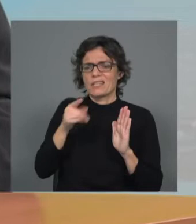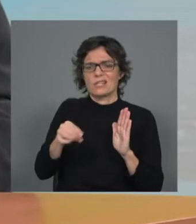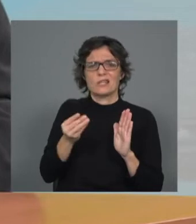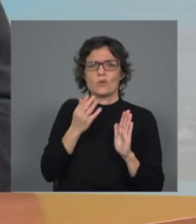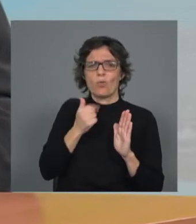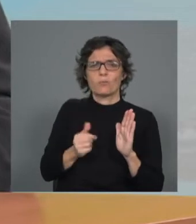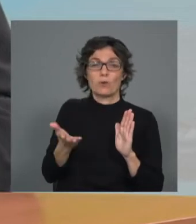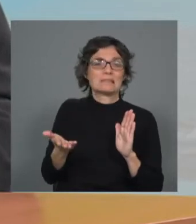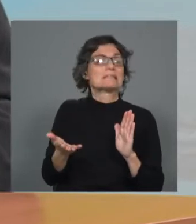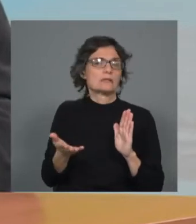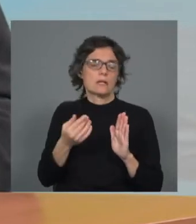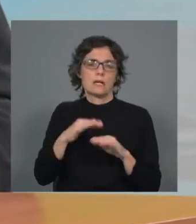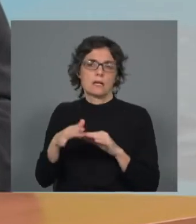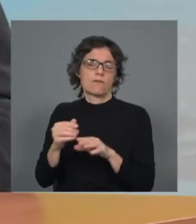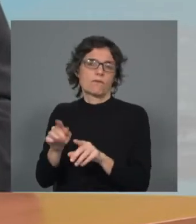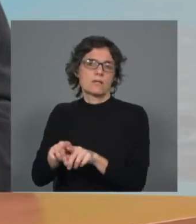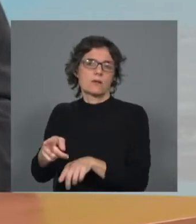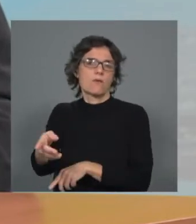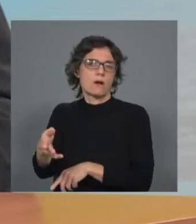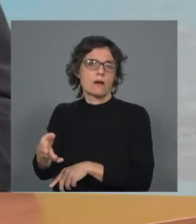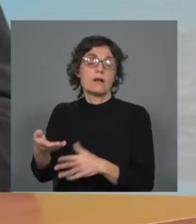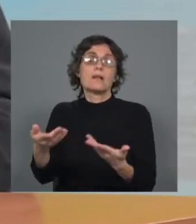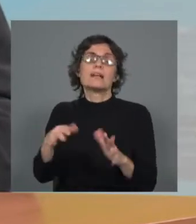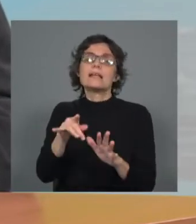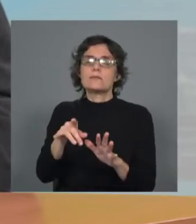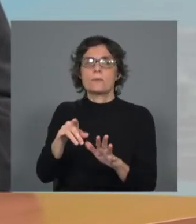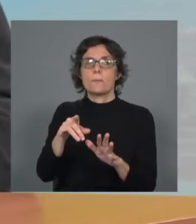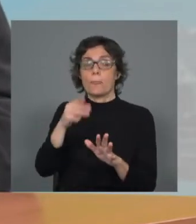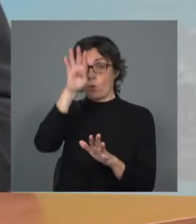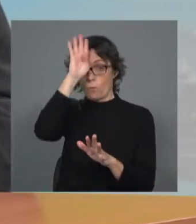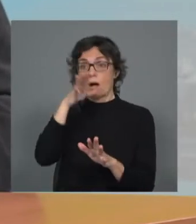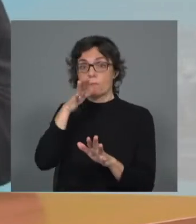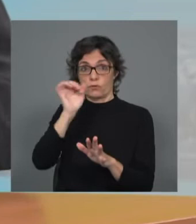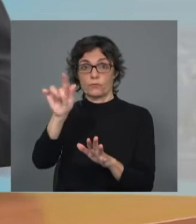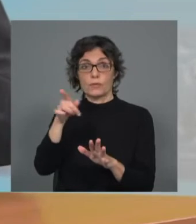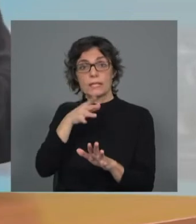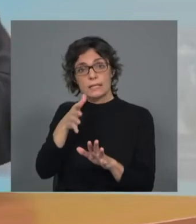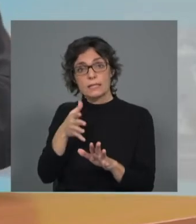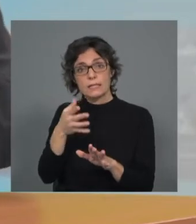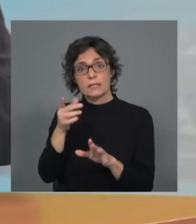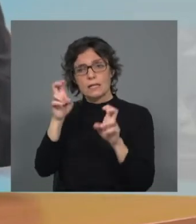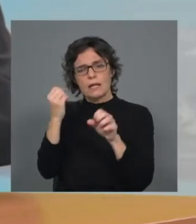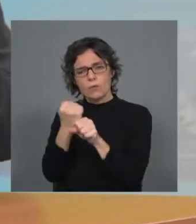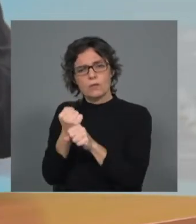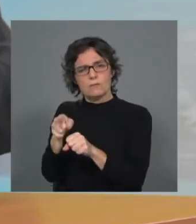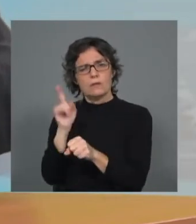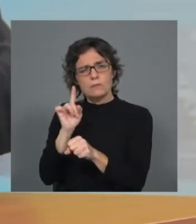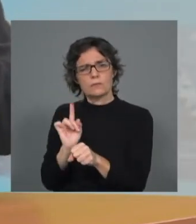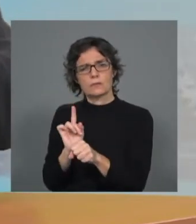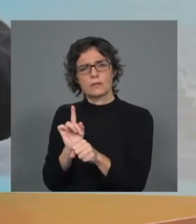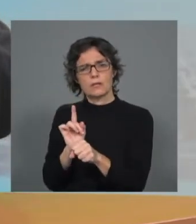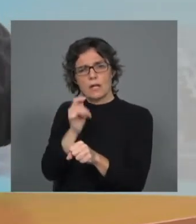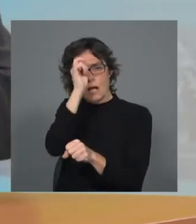Mas precisamente a questão do trabalho é posta em relevo pelo Papa, precisamente porque o trabalho